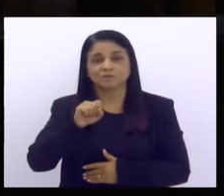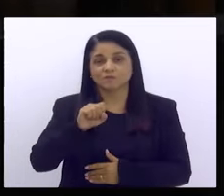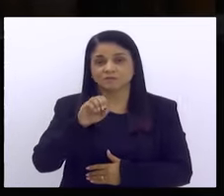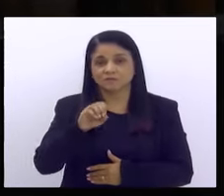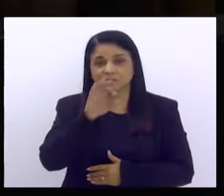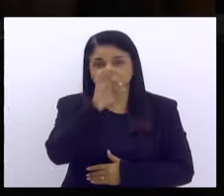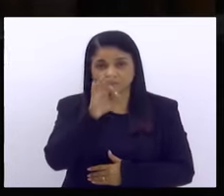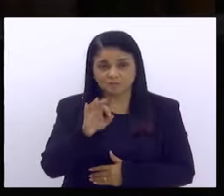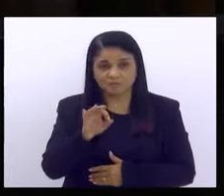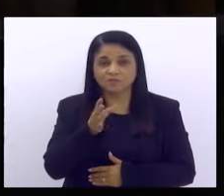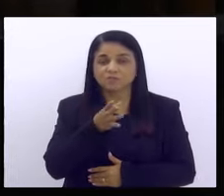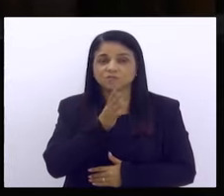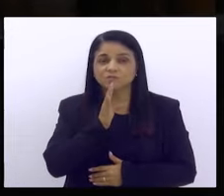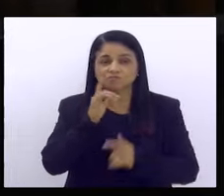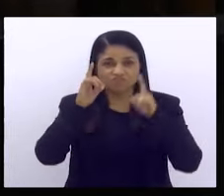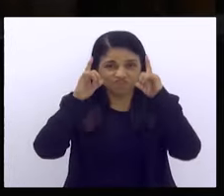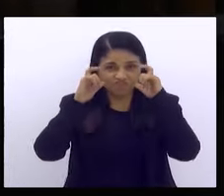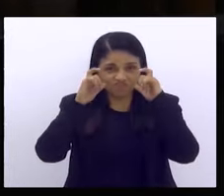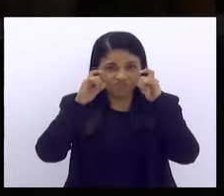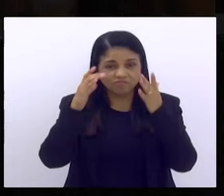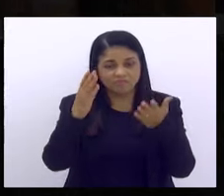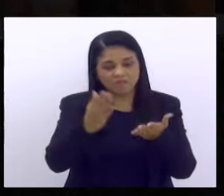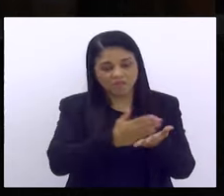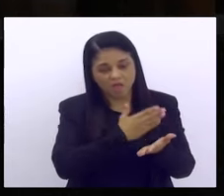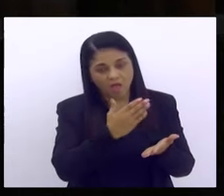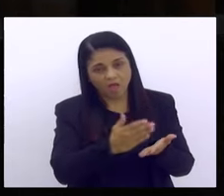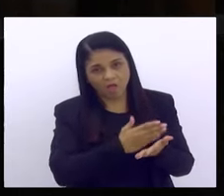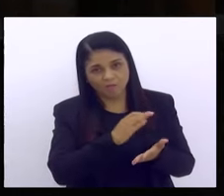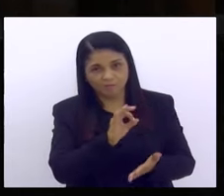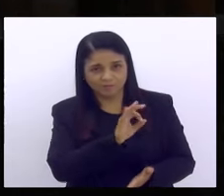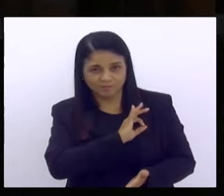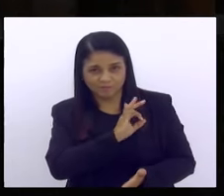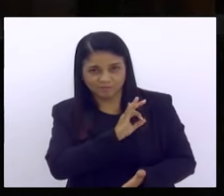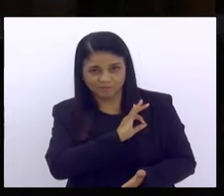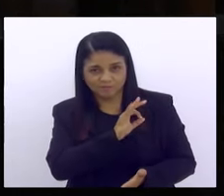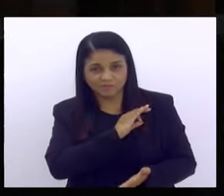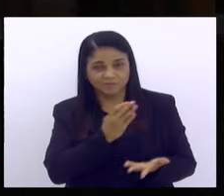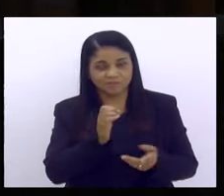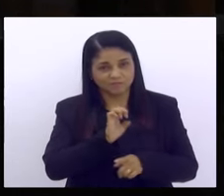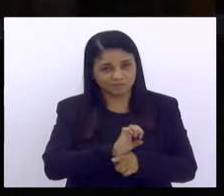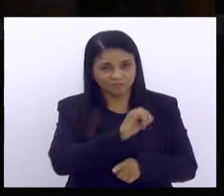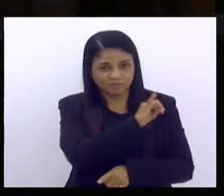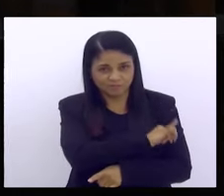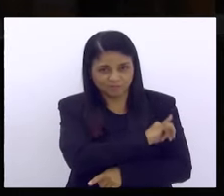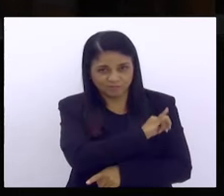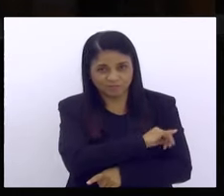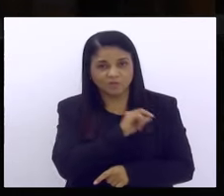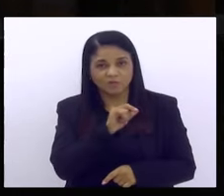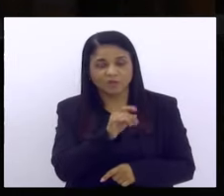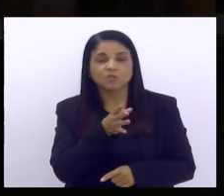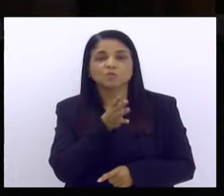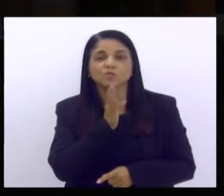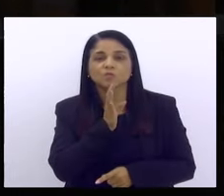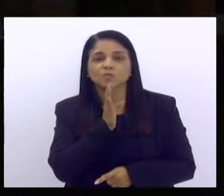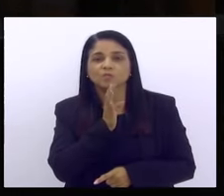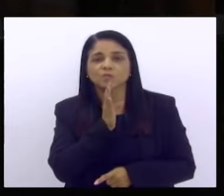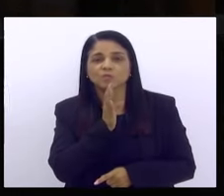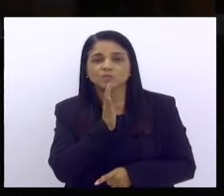80% dos reconhecimentos fotográficos hoje colocados no estado do Rio de Janeiro foram